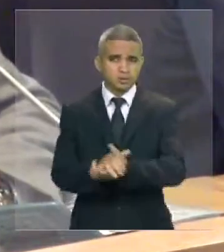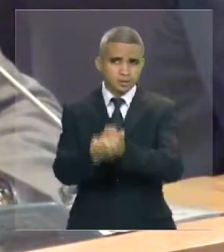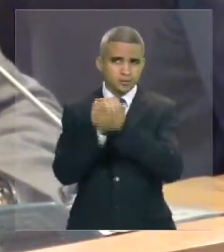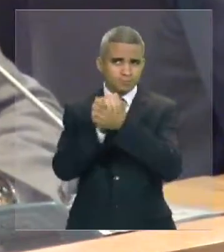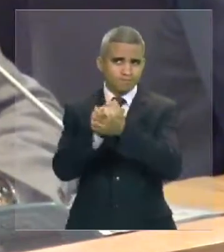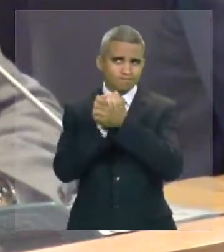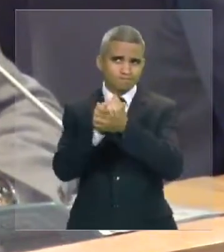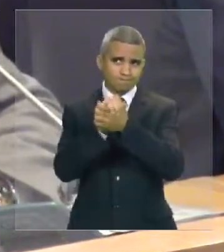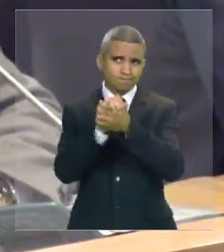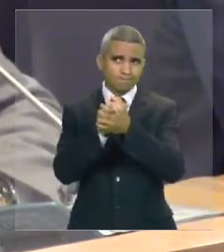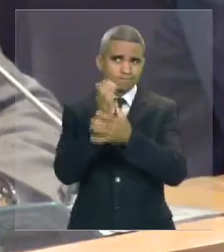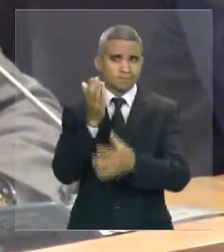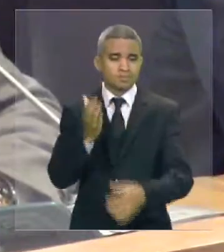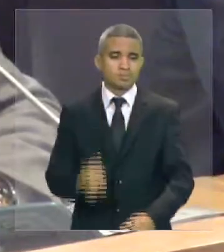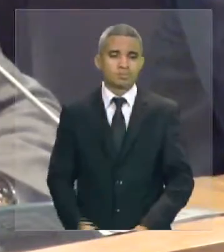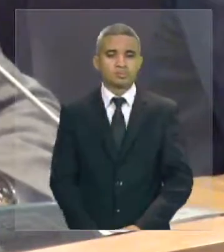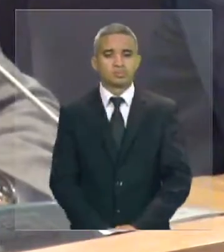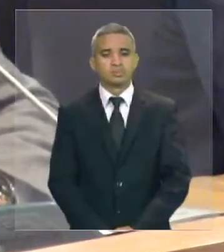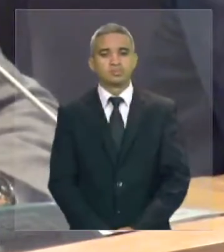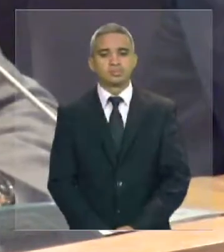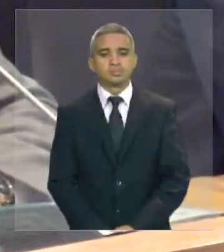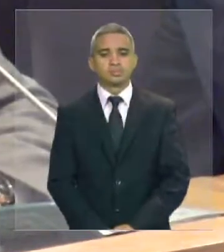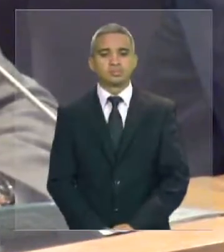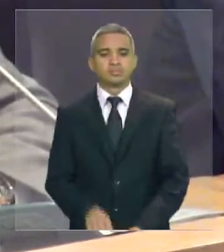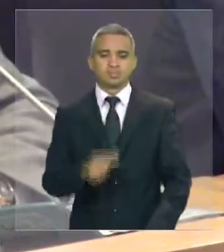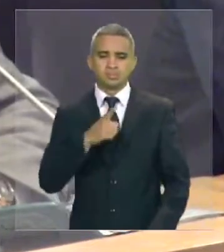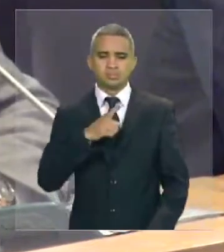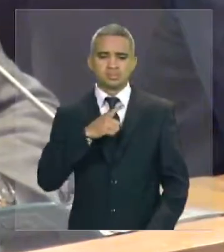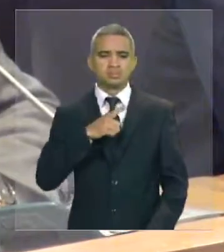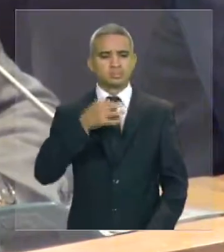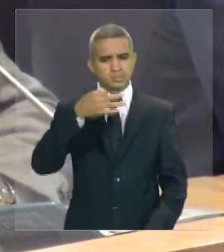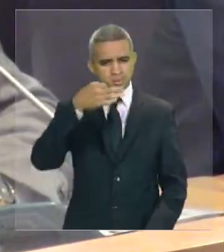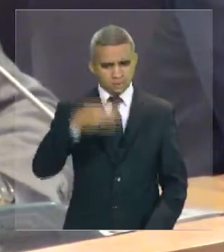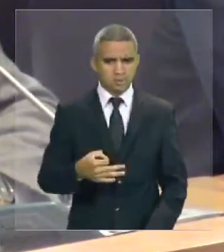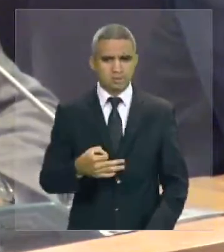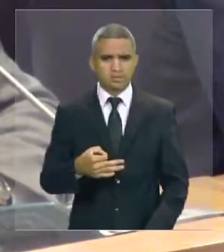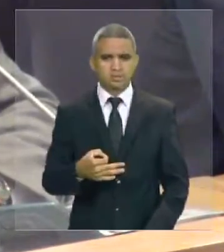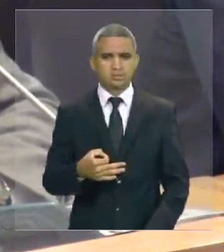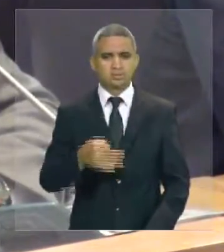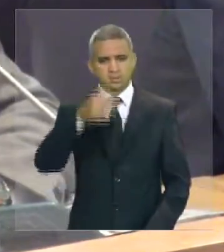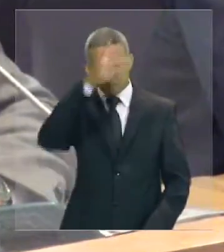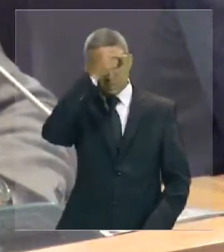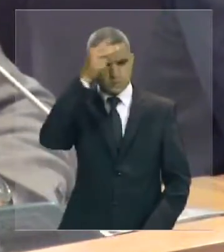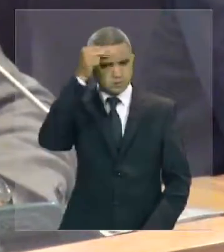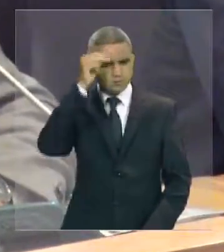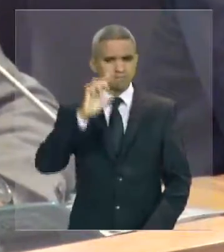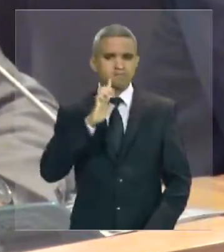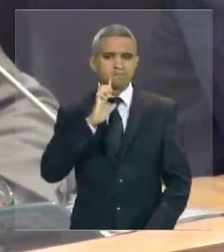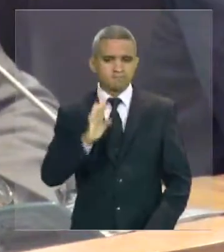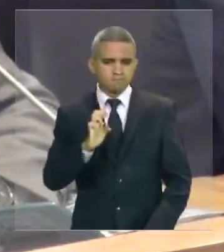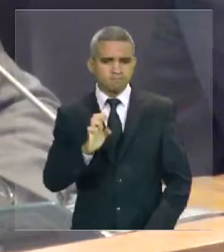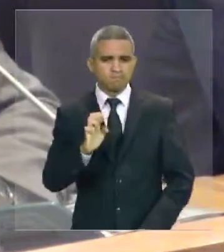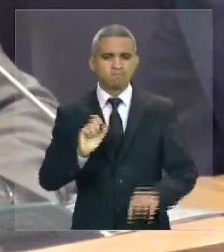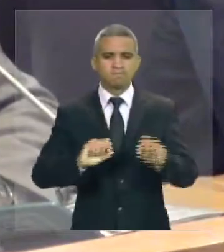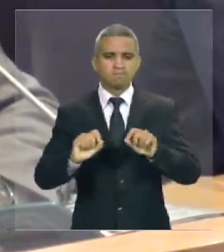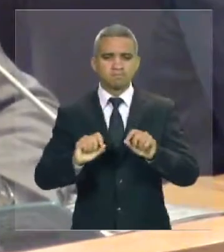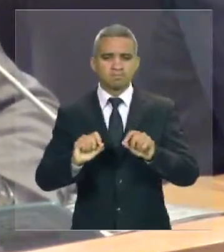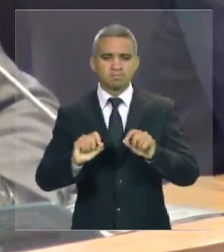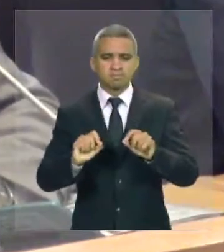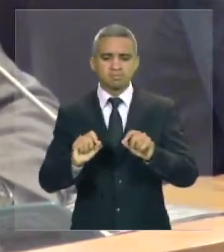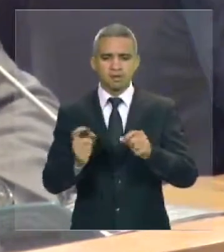Parabéns, e temos certeza que a determinação do prefeito Edivaldo é de não